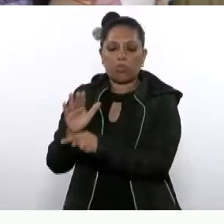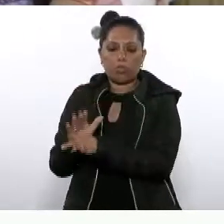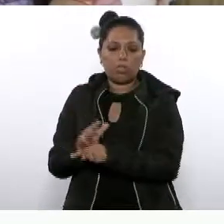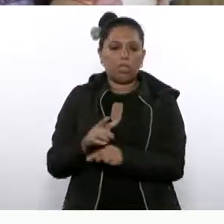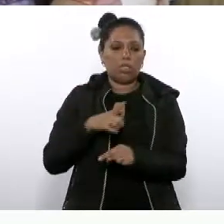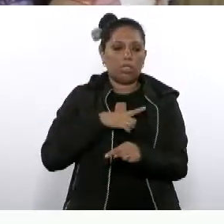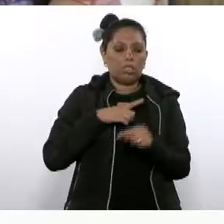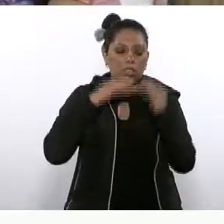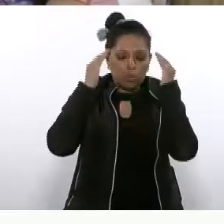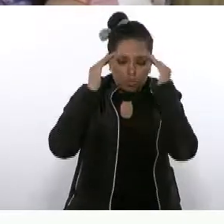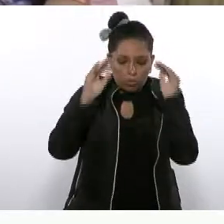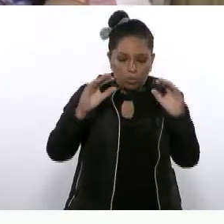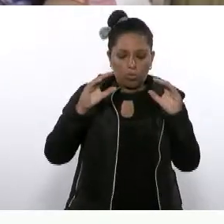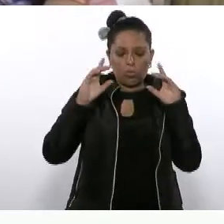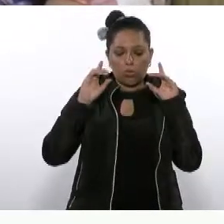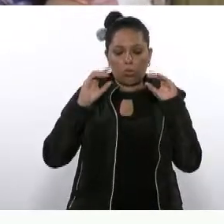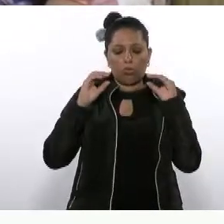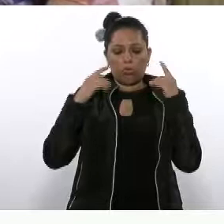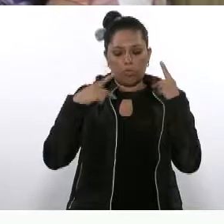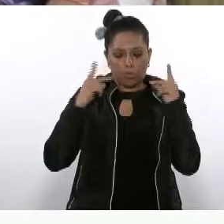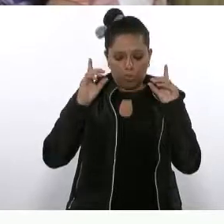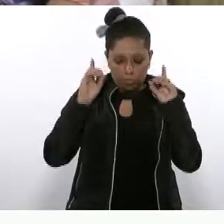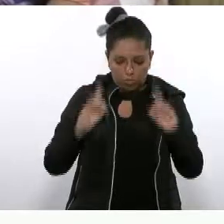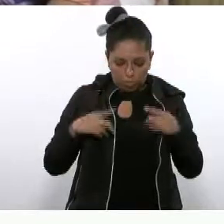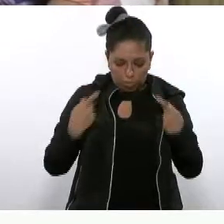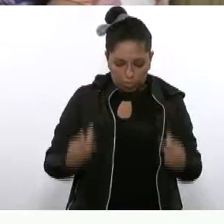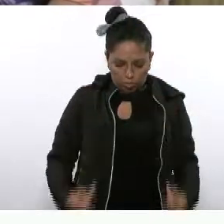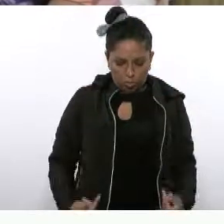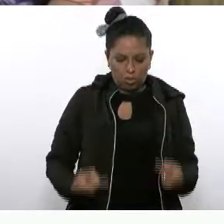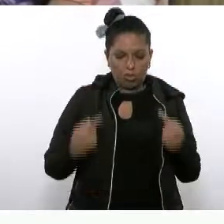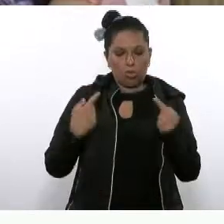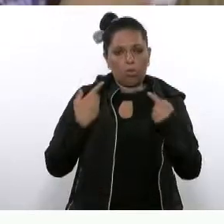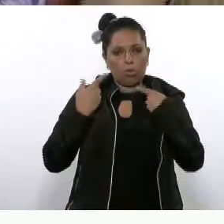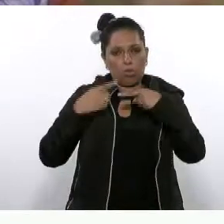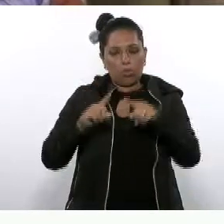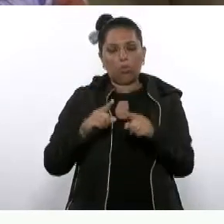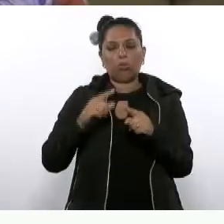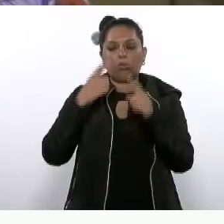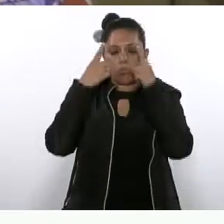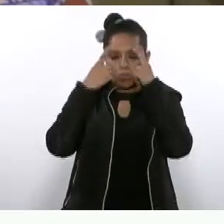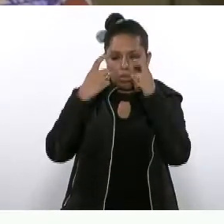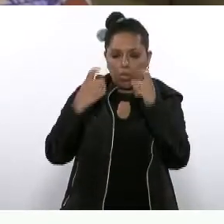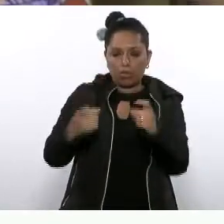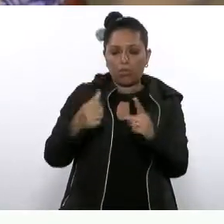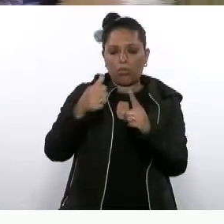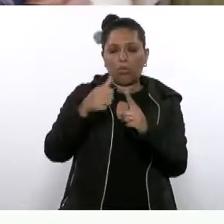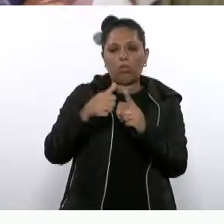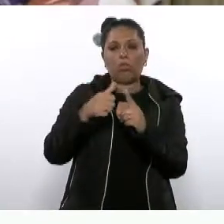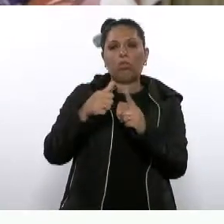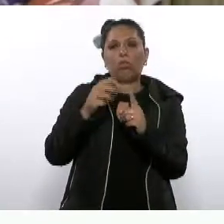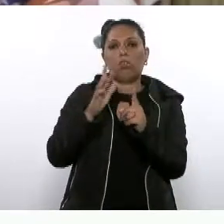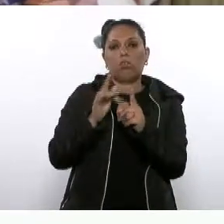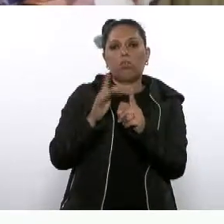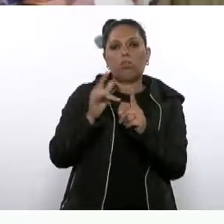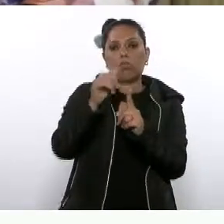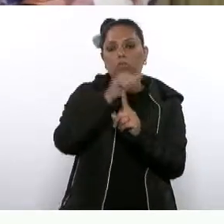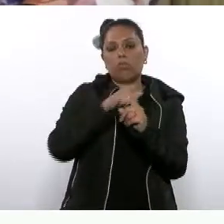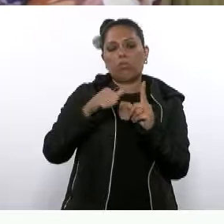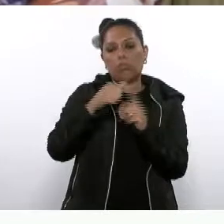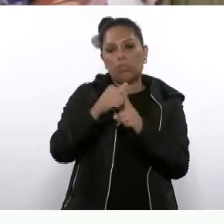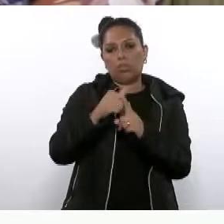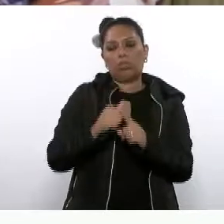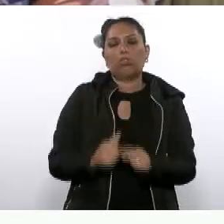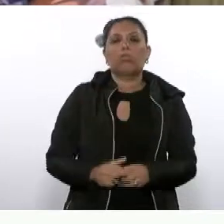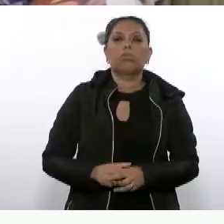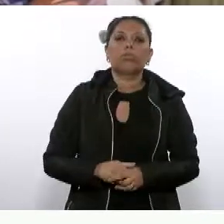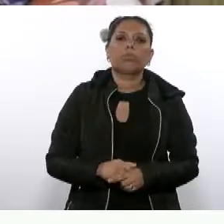aos direitos humanos e a repulsa a toda e qualquer manifestação de violência de gênero, em particular a luta contra o feminicídio.